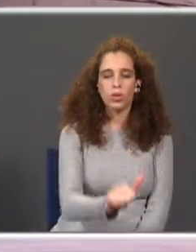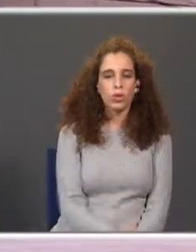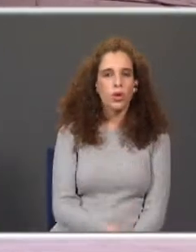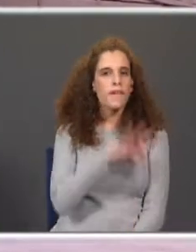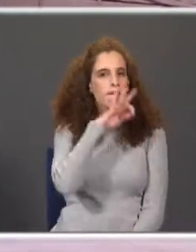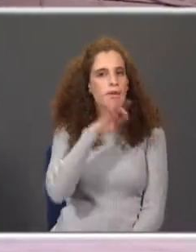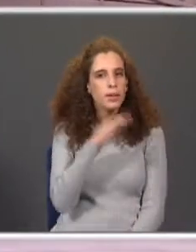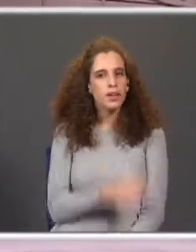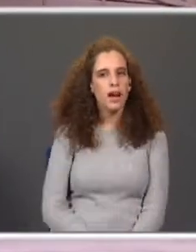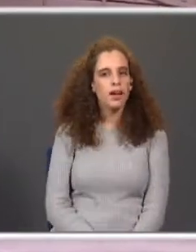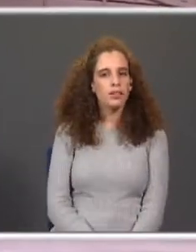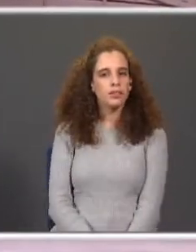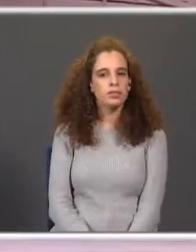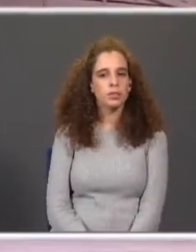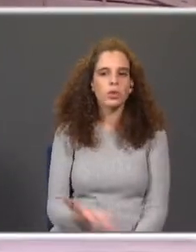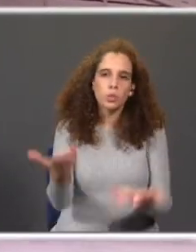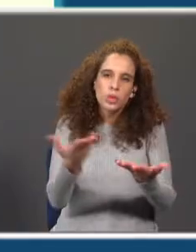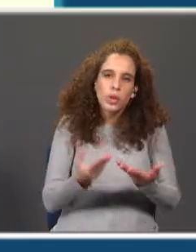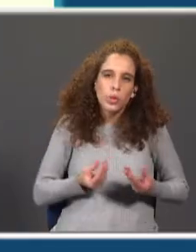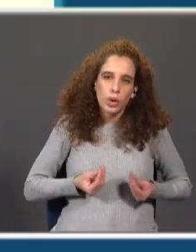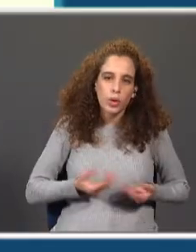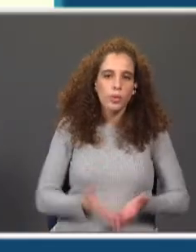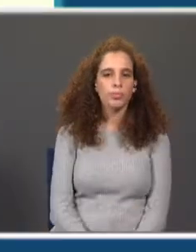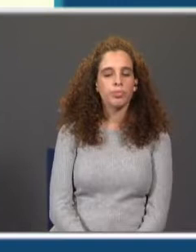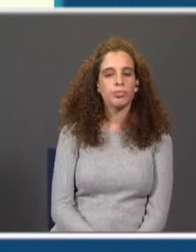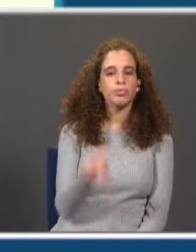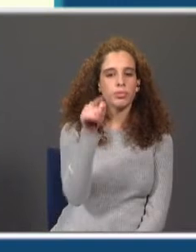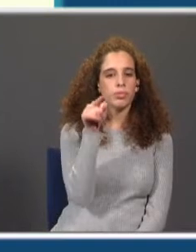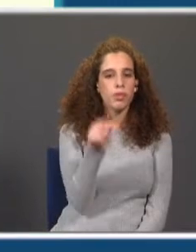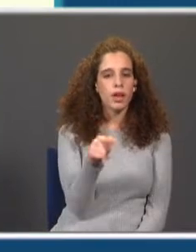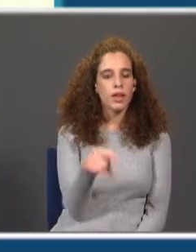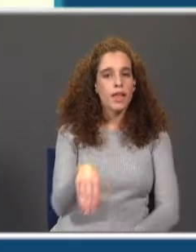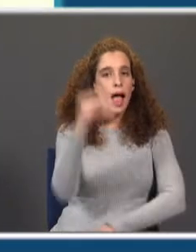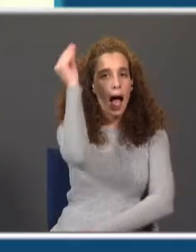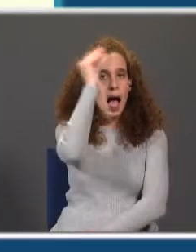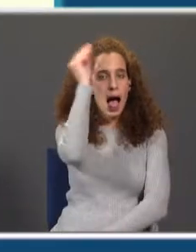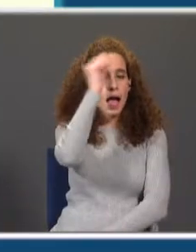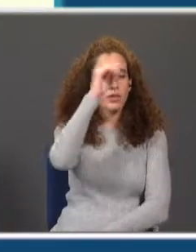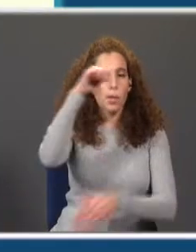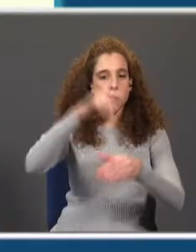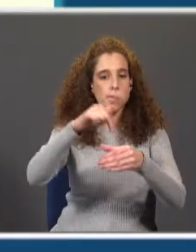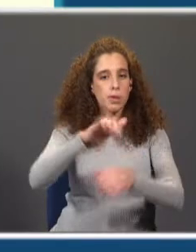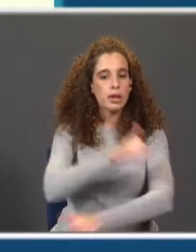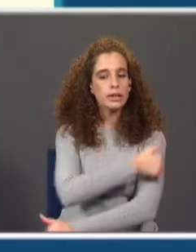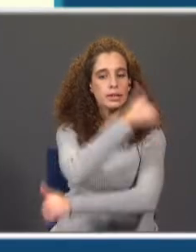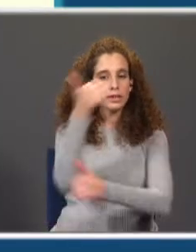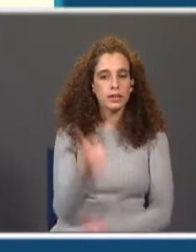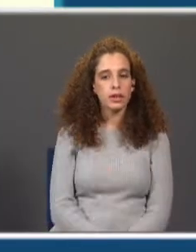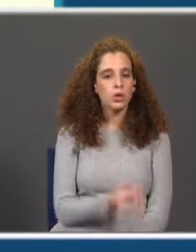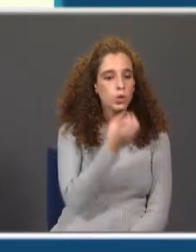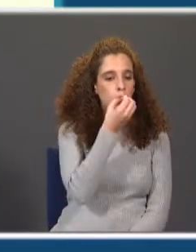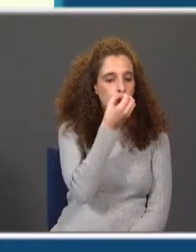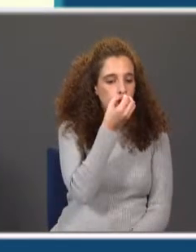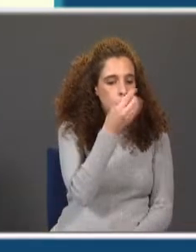acolhedor. E avançamos. Esta aldeia dentro da cidade, com quintinhas, com hortas,